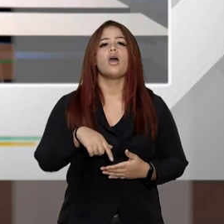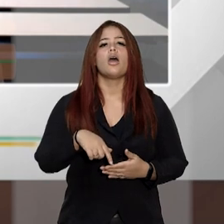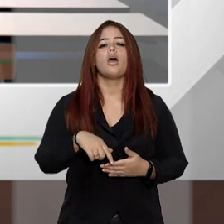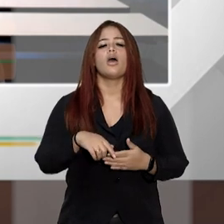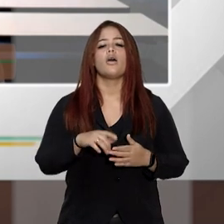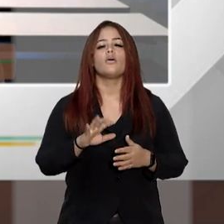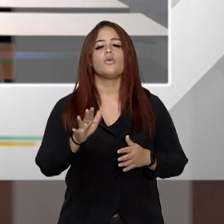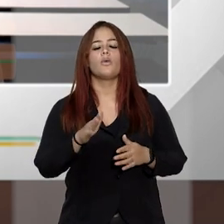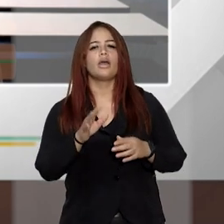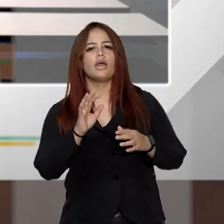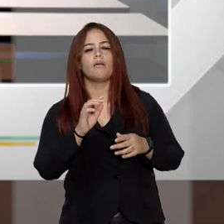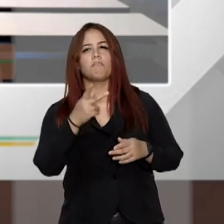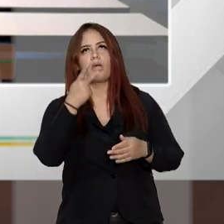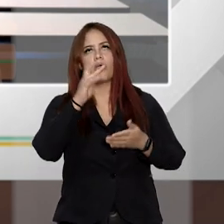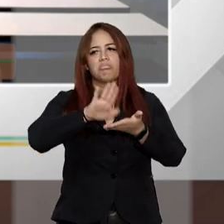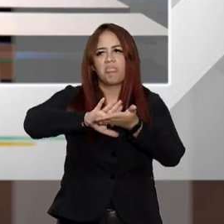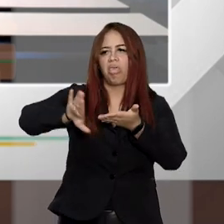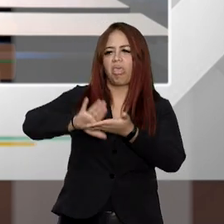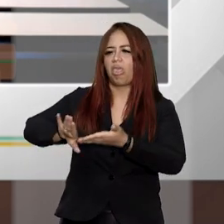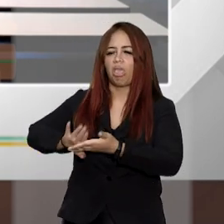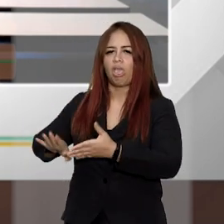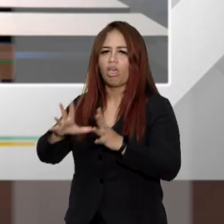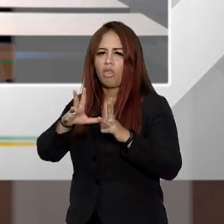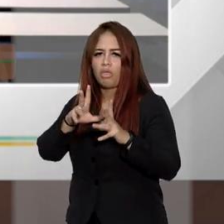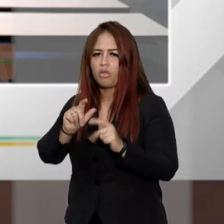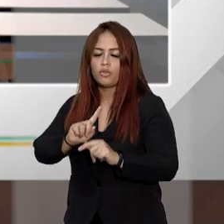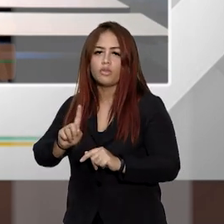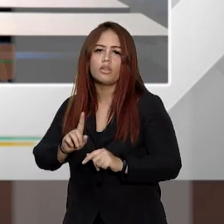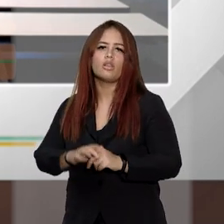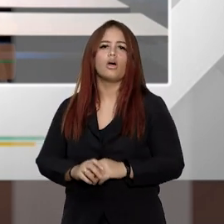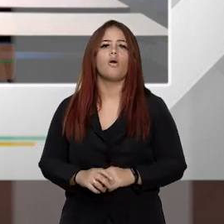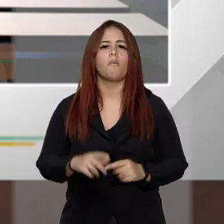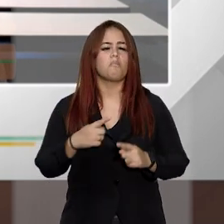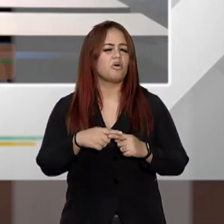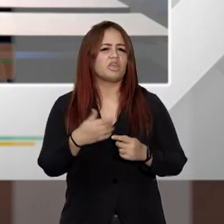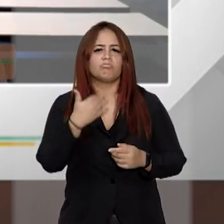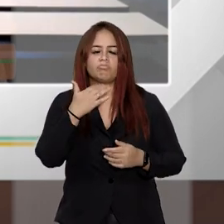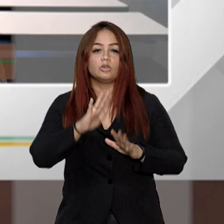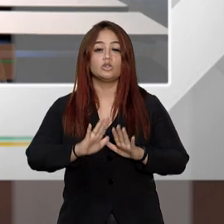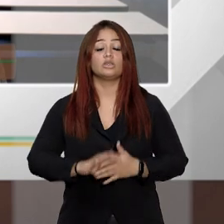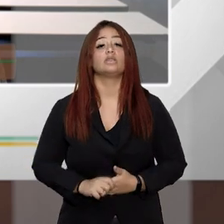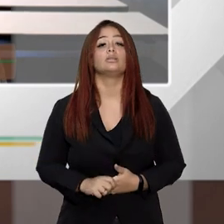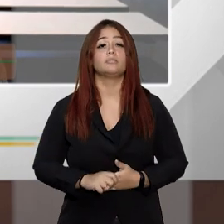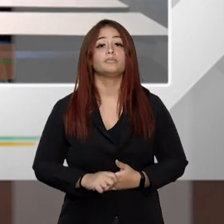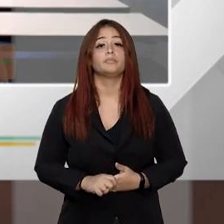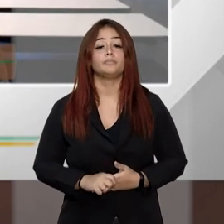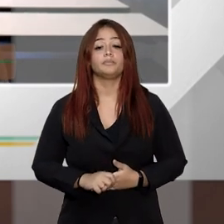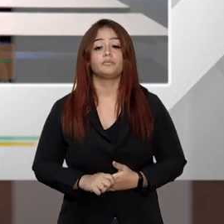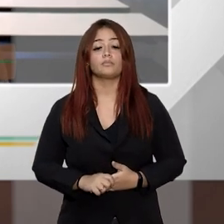volta a favor das chamadas nulidades absolutas, né? Porque essas não se convalidam.